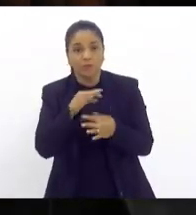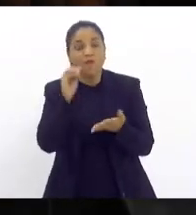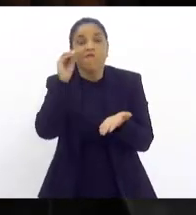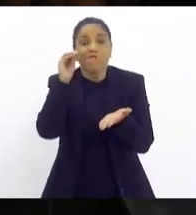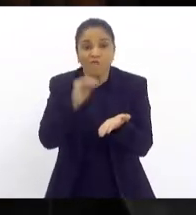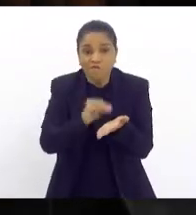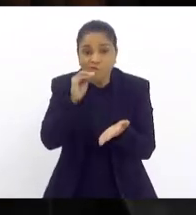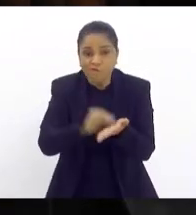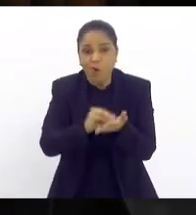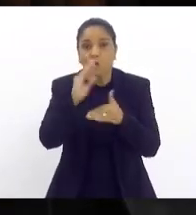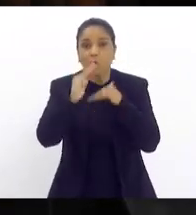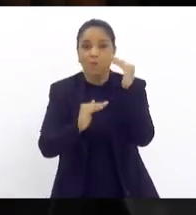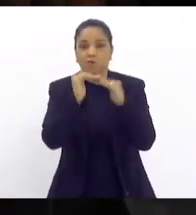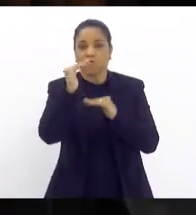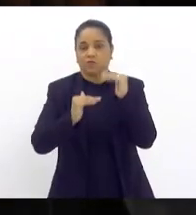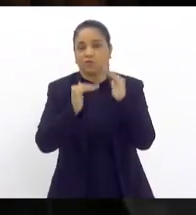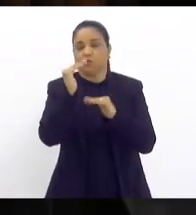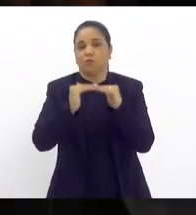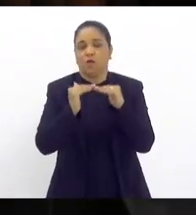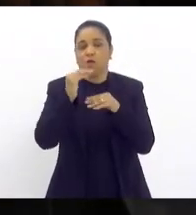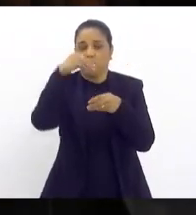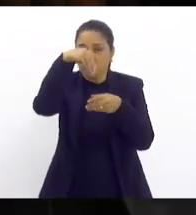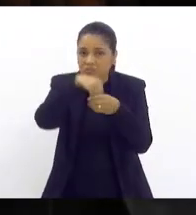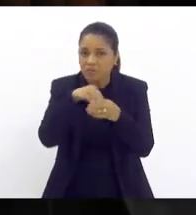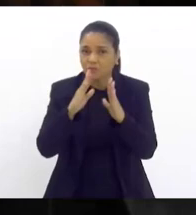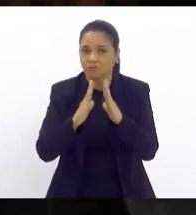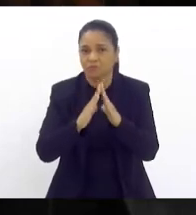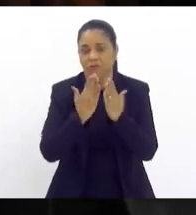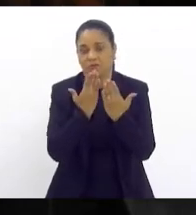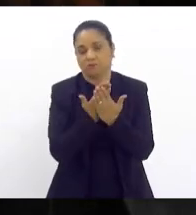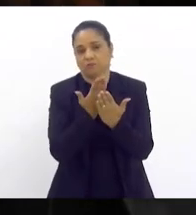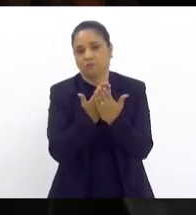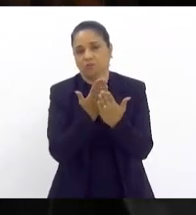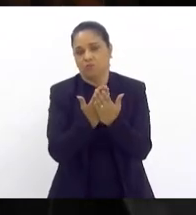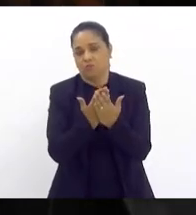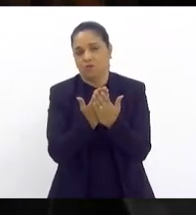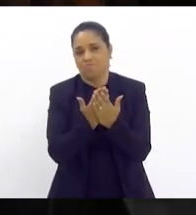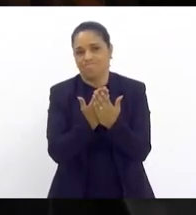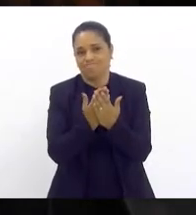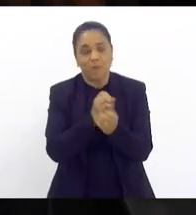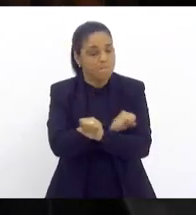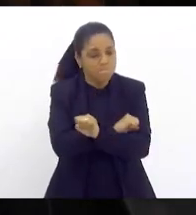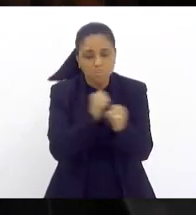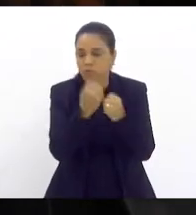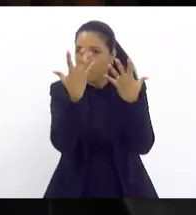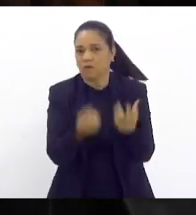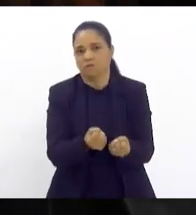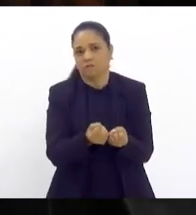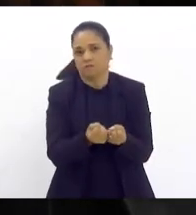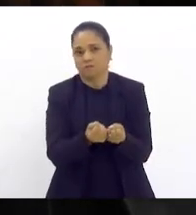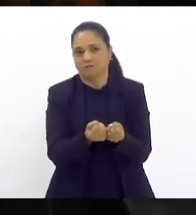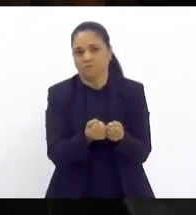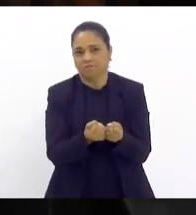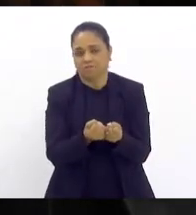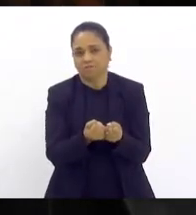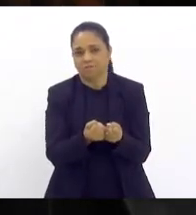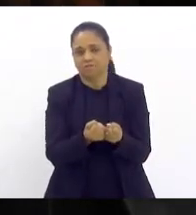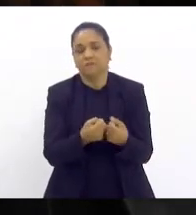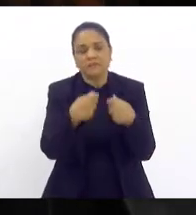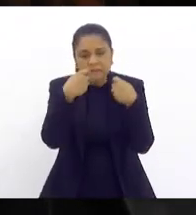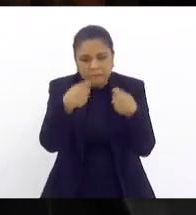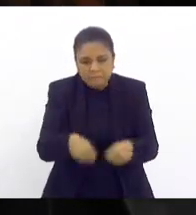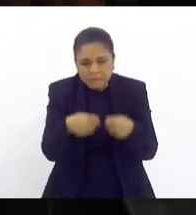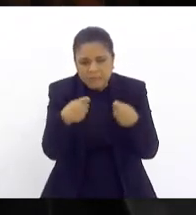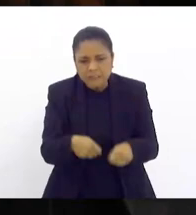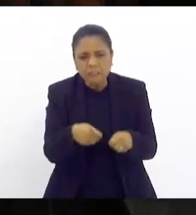esses profissionais do Estado do Rio de Janeiro Isso é inadmissível tem que ter um corpo de